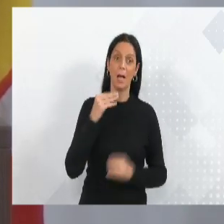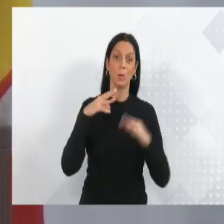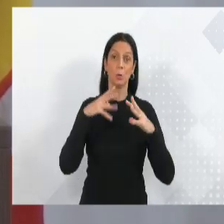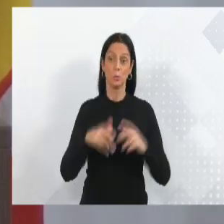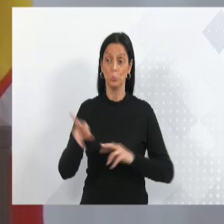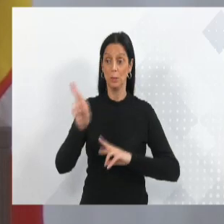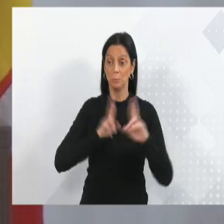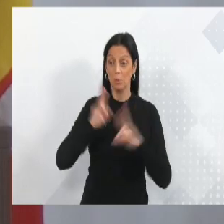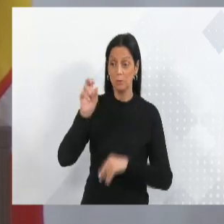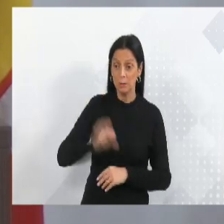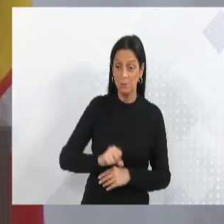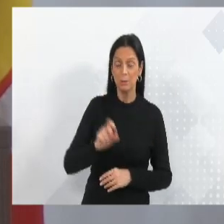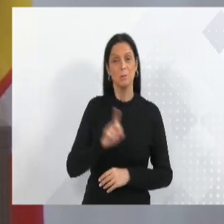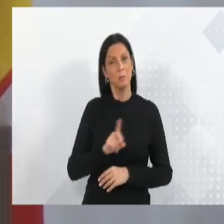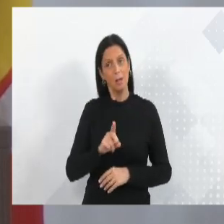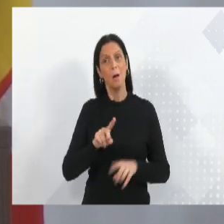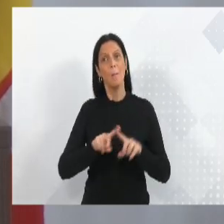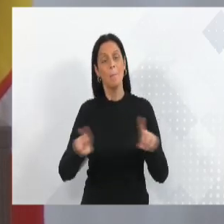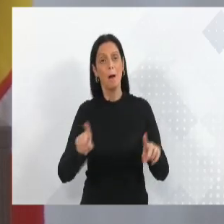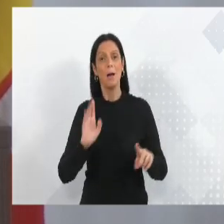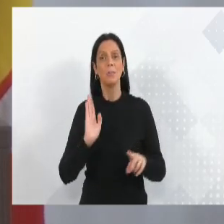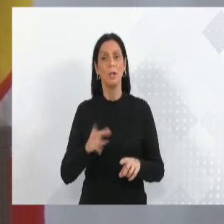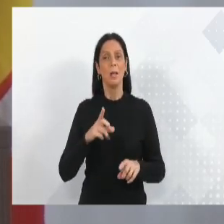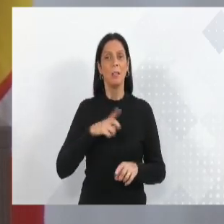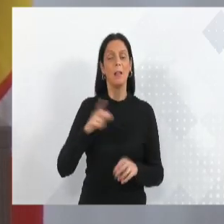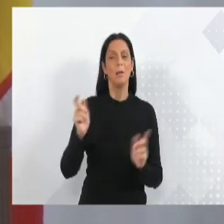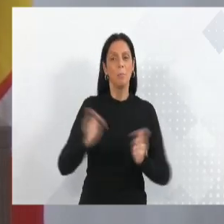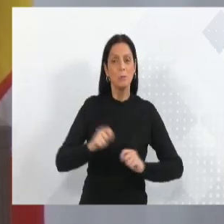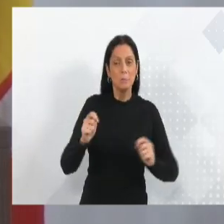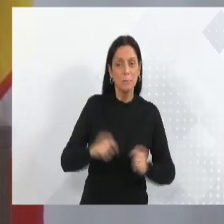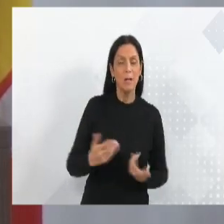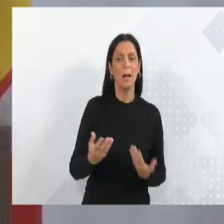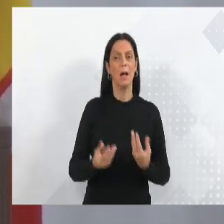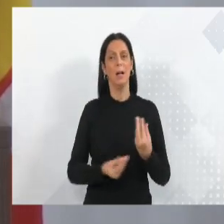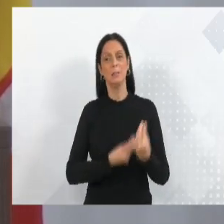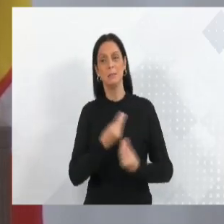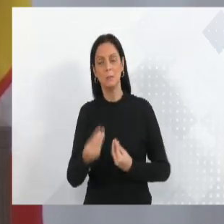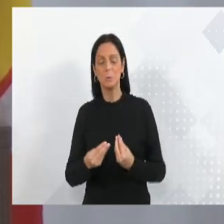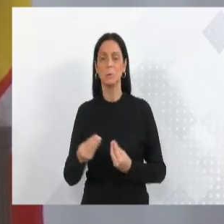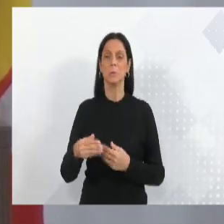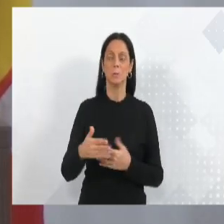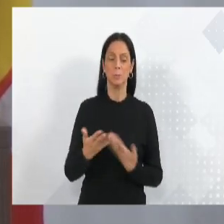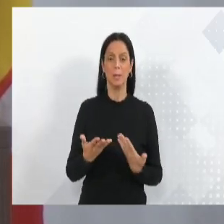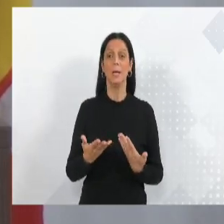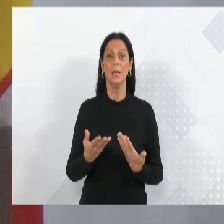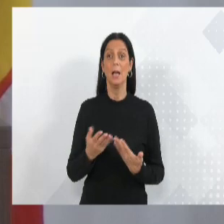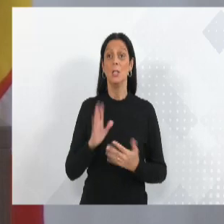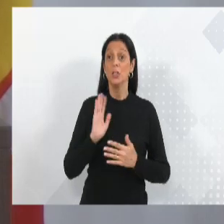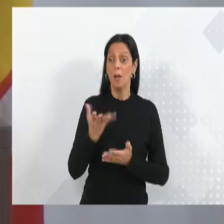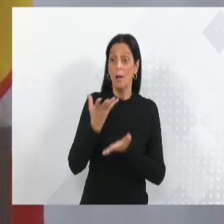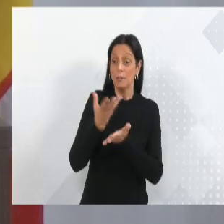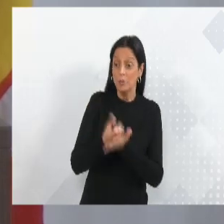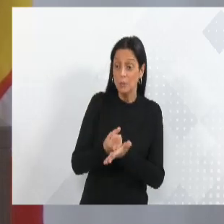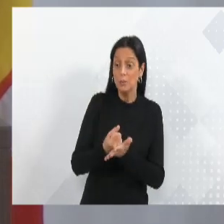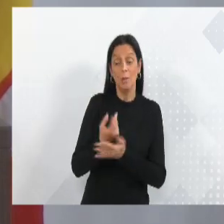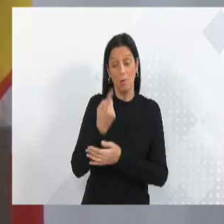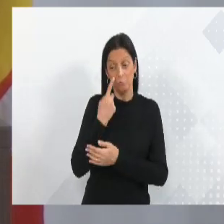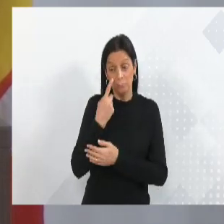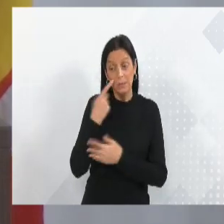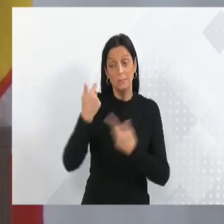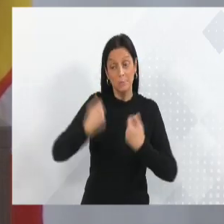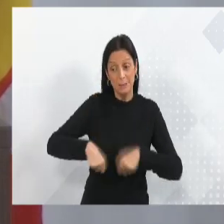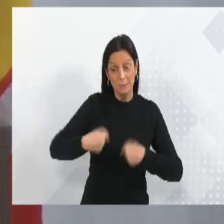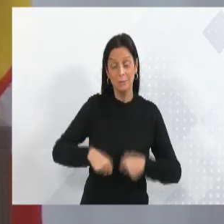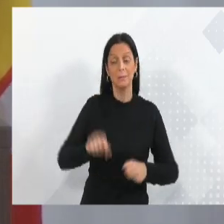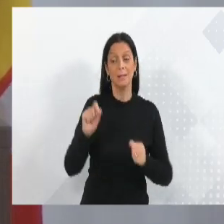né mas se deixa um caminho aberto se deixa registrado que é necessário ser feito se deixa preparado para o futuro próximo